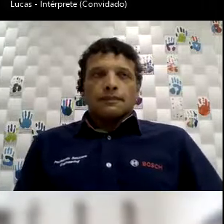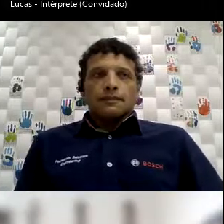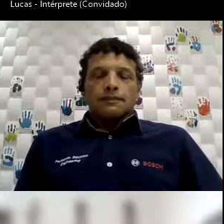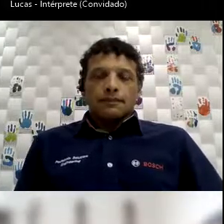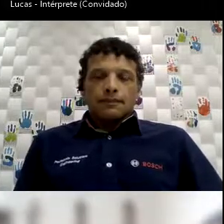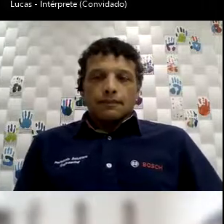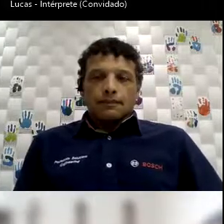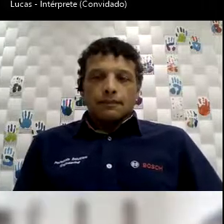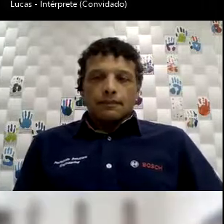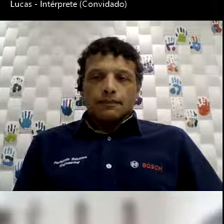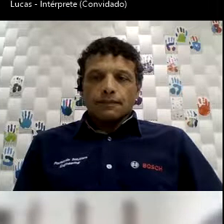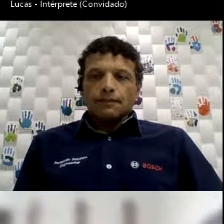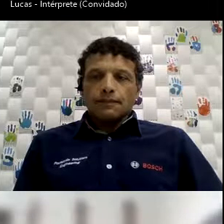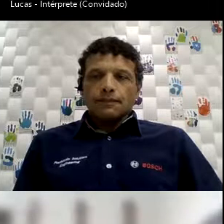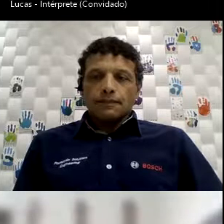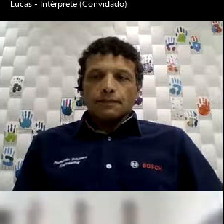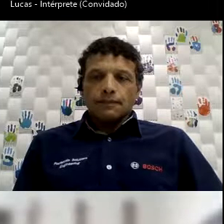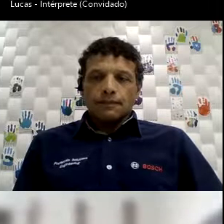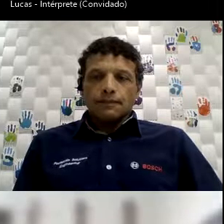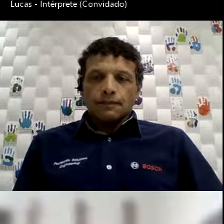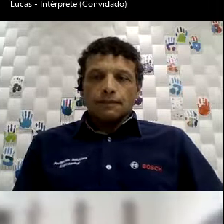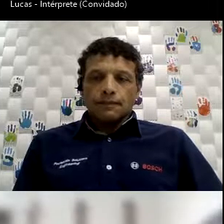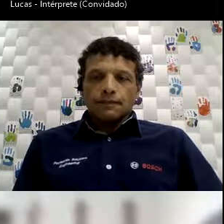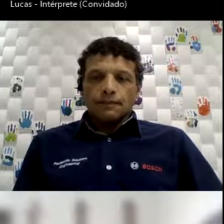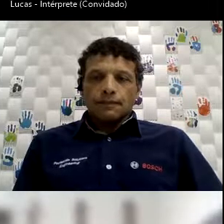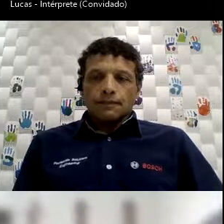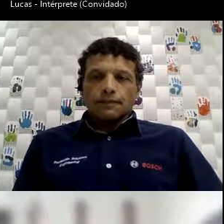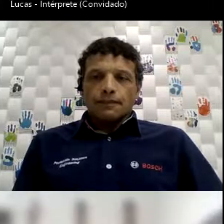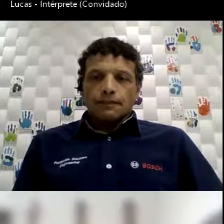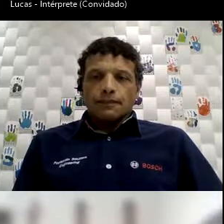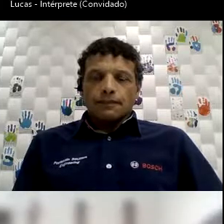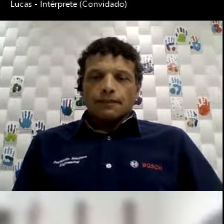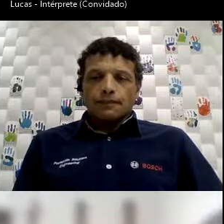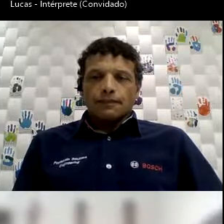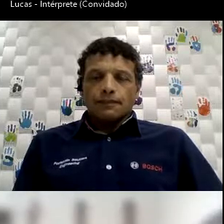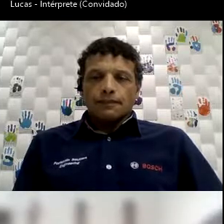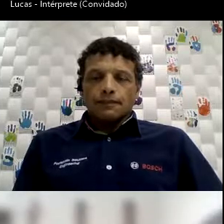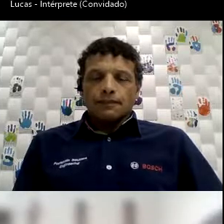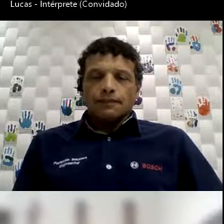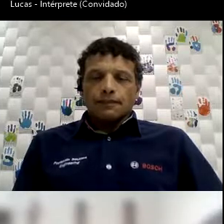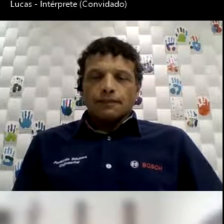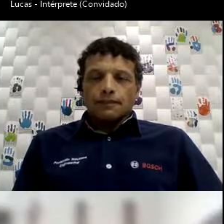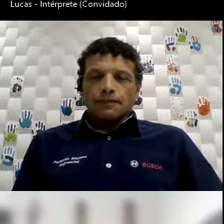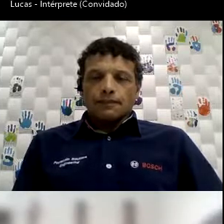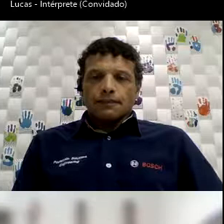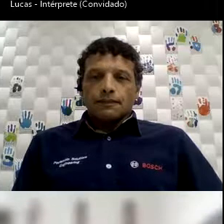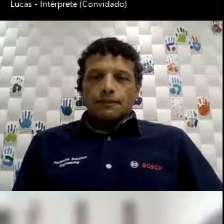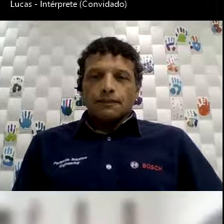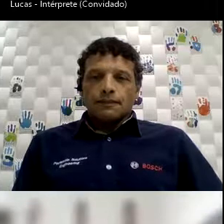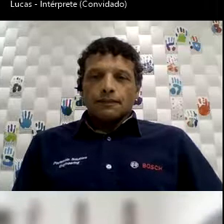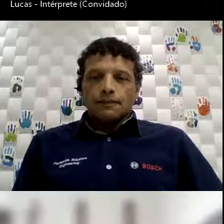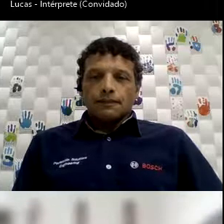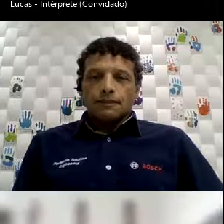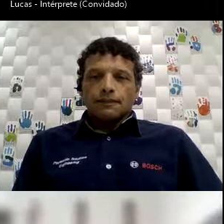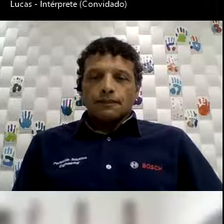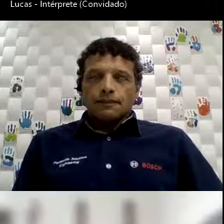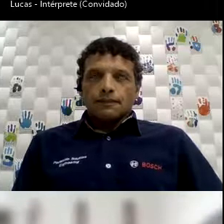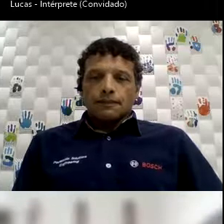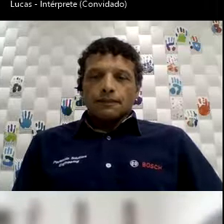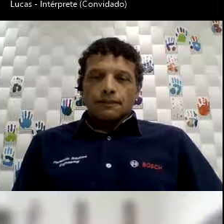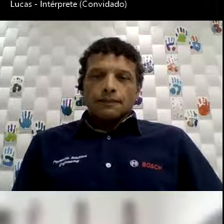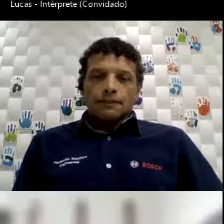na nossa aba de carreiras, então, né, vocês conseguem ver ali o botãozinho. Aí depois a gente tem as oportunidades, né, um pouquinho do que